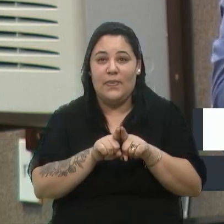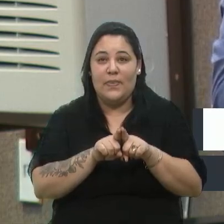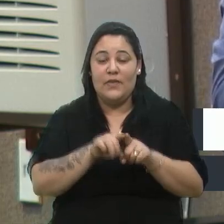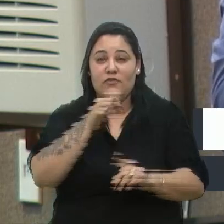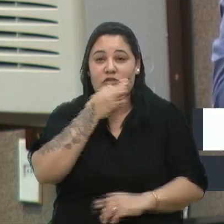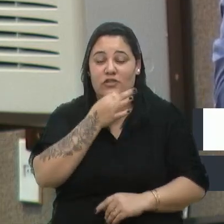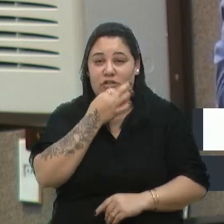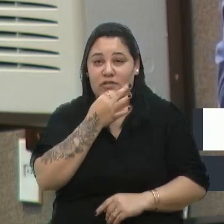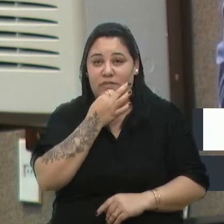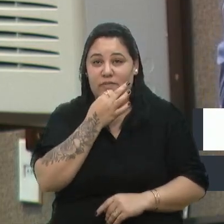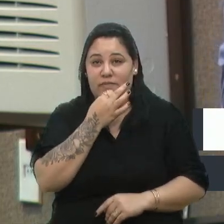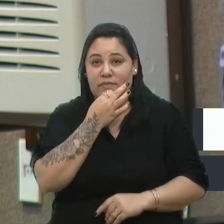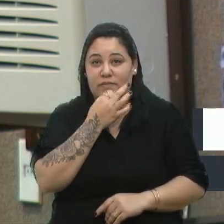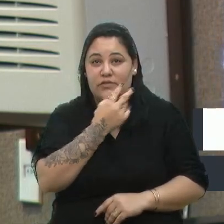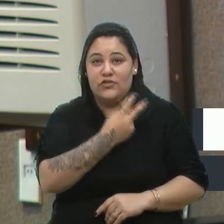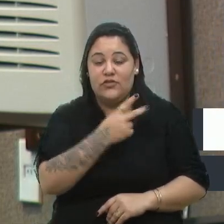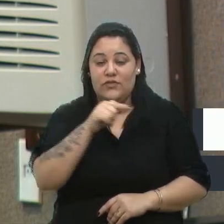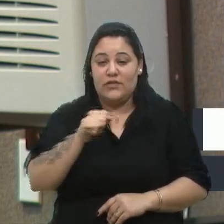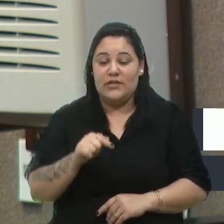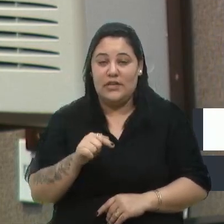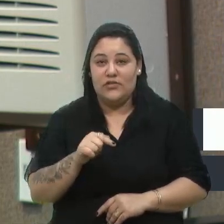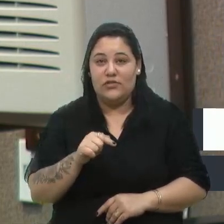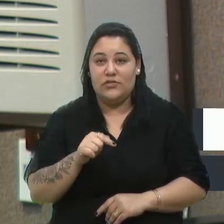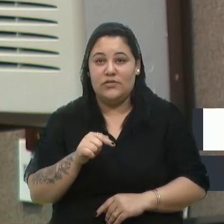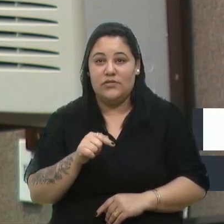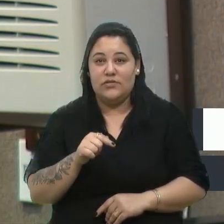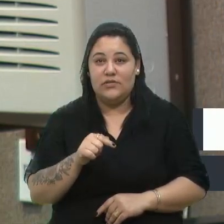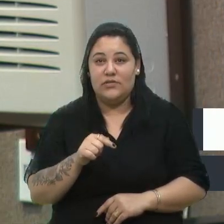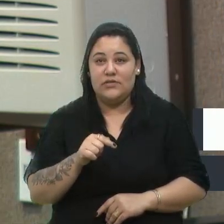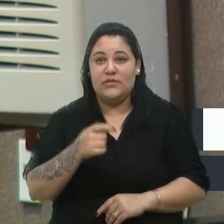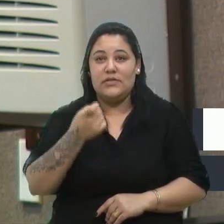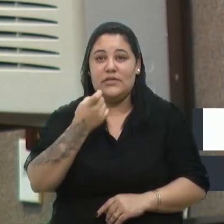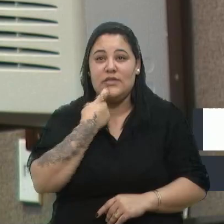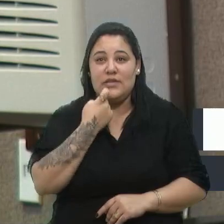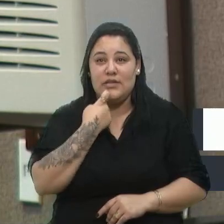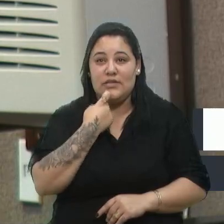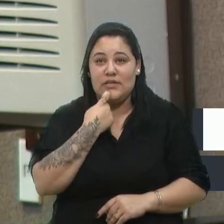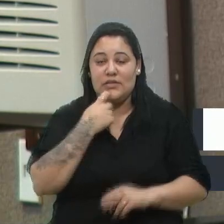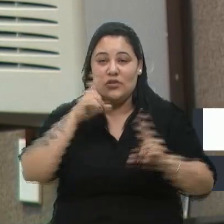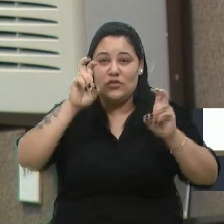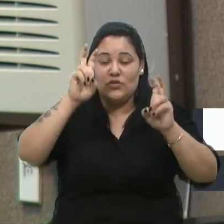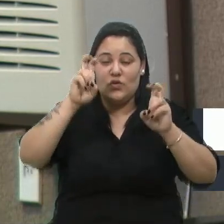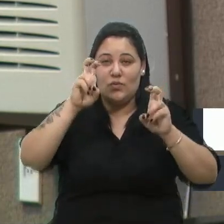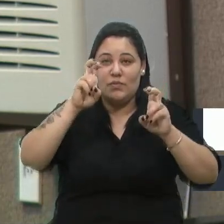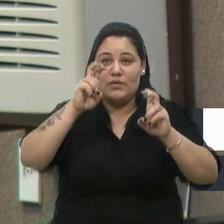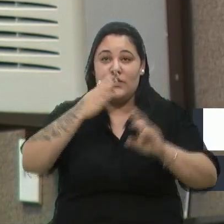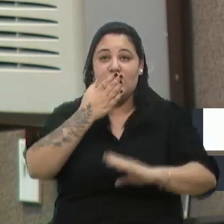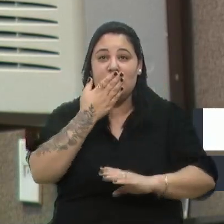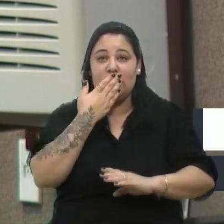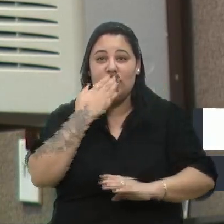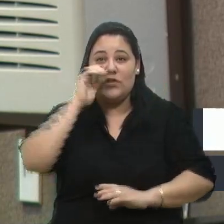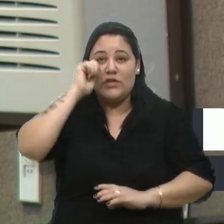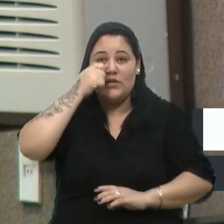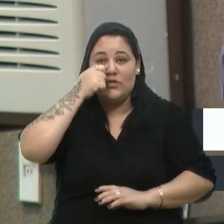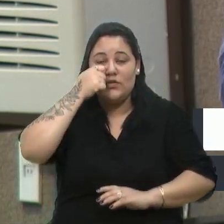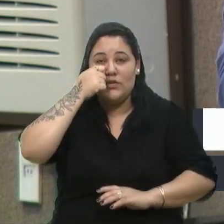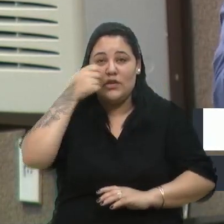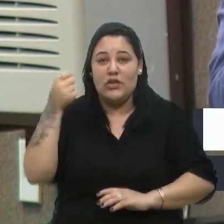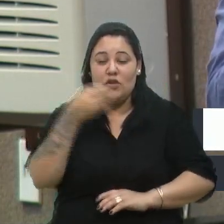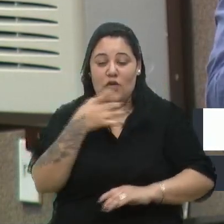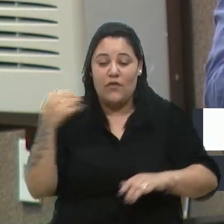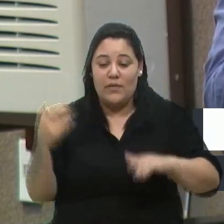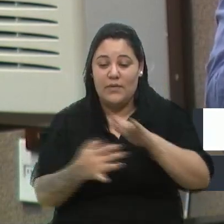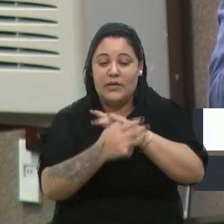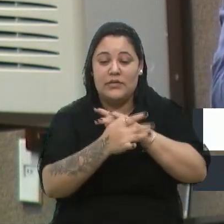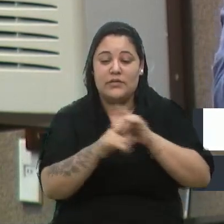Caxias do Sul. E dia 27, sexta-feira, sobre índios negros e novas imigrações. Também um tema